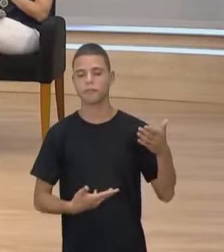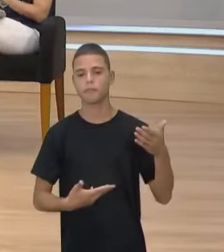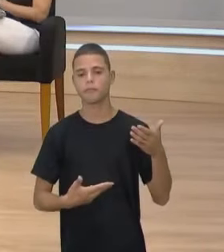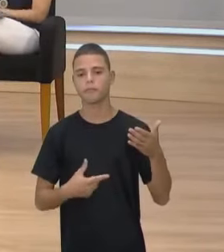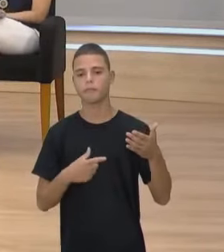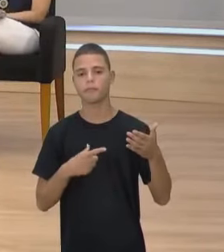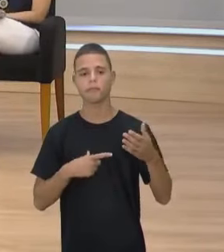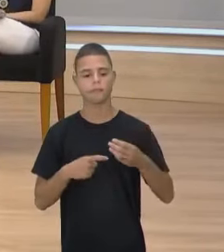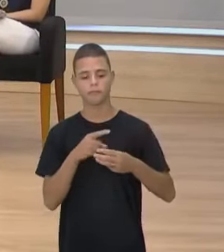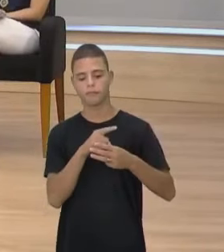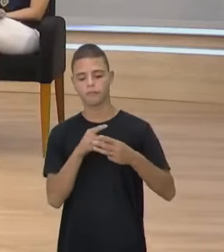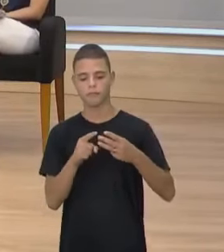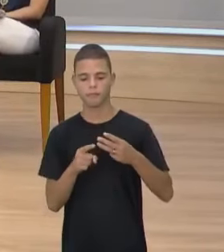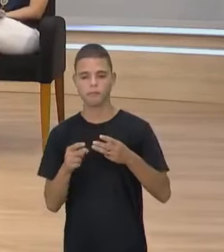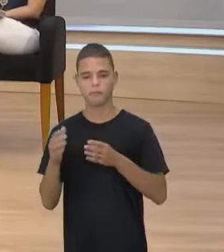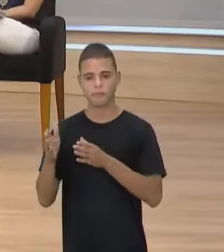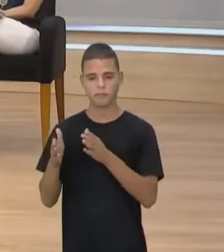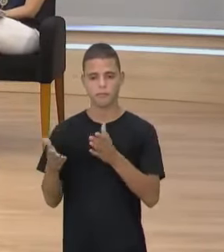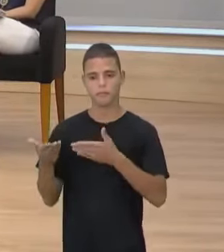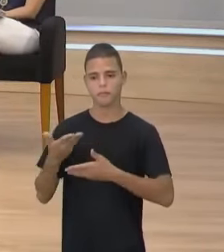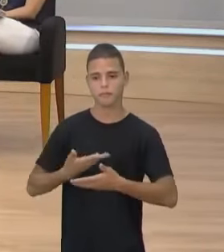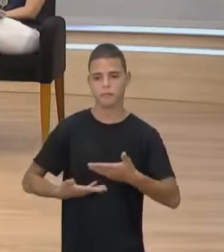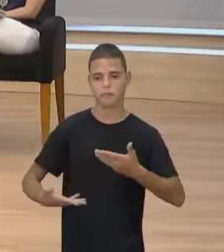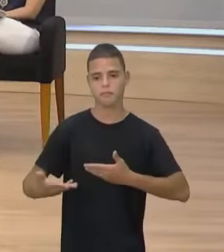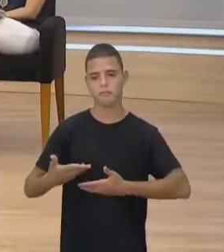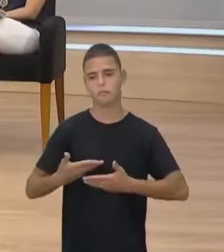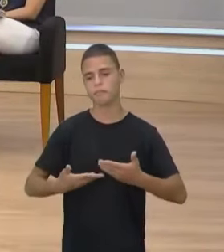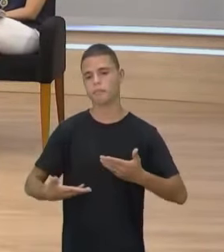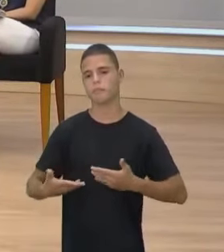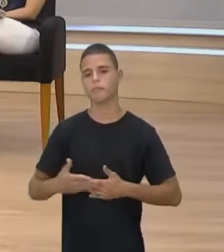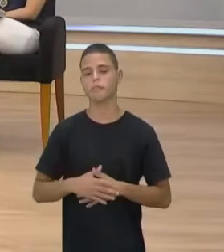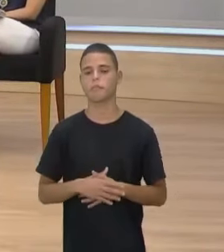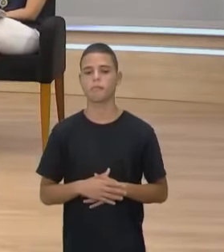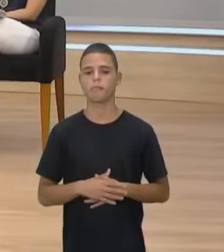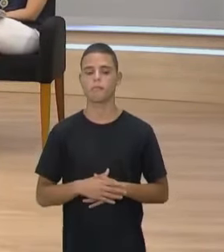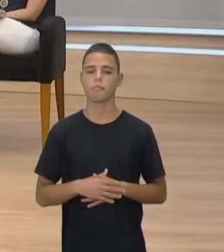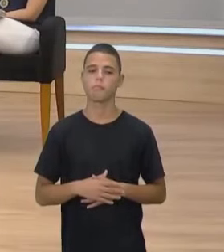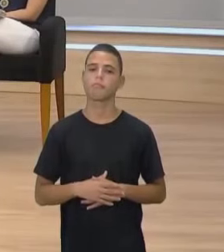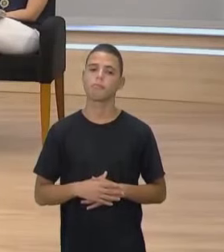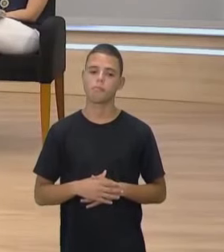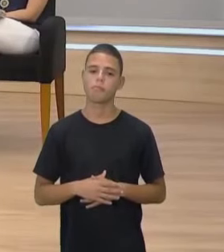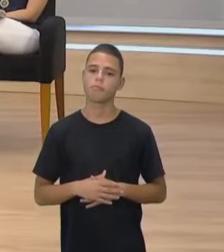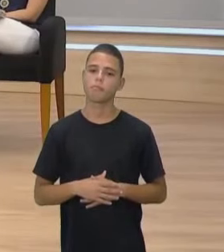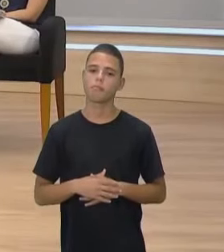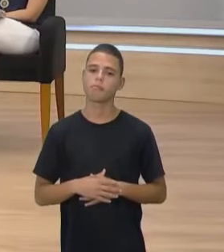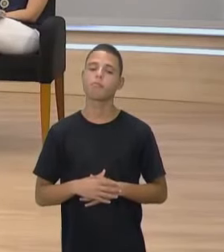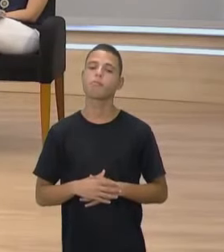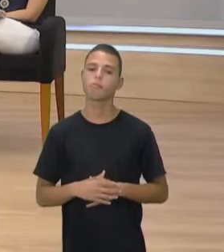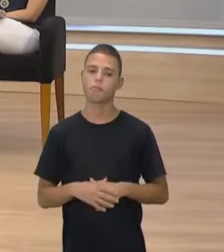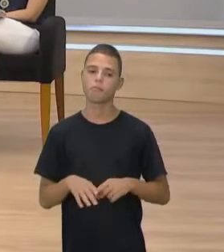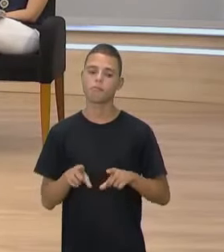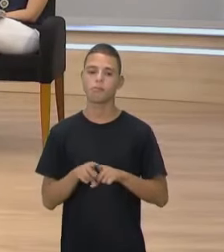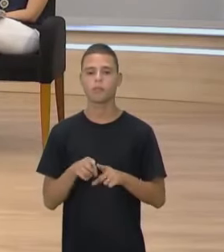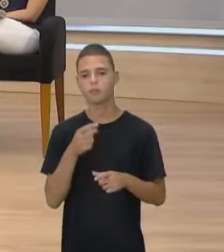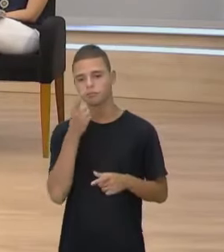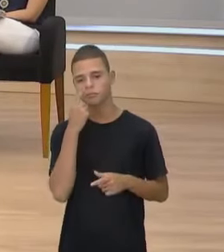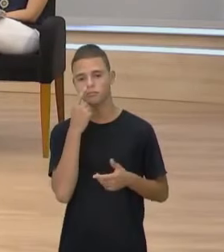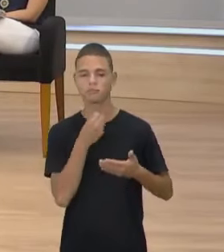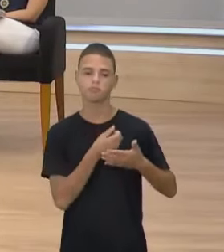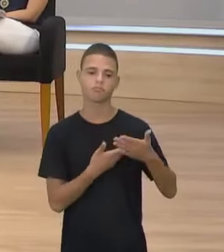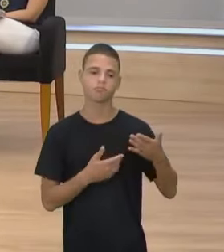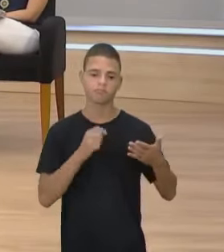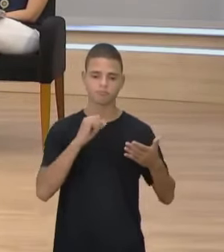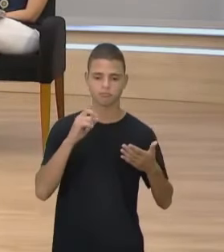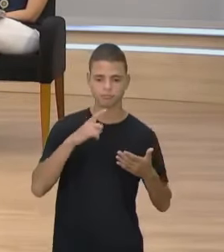teremos 3 momentos de interação com vocês ao longo dos próximos minutos, né? E nós vamos consultar o chat e o que